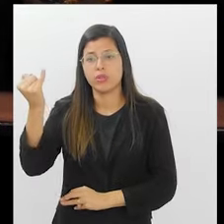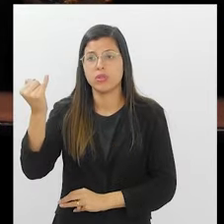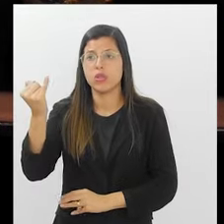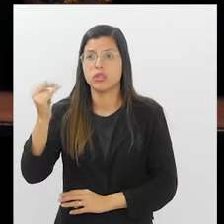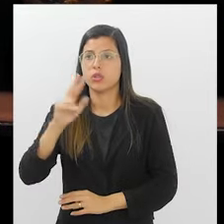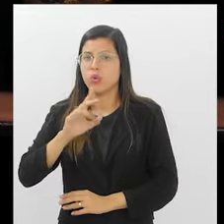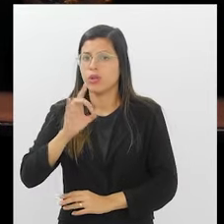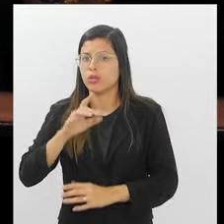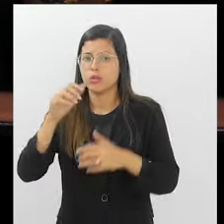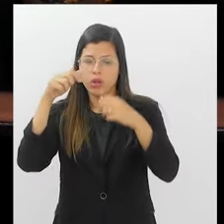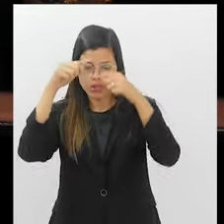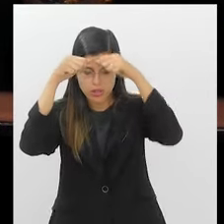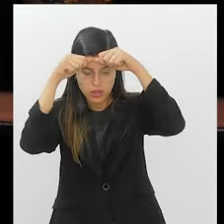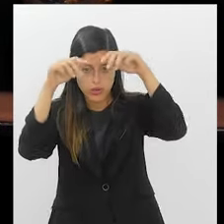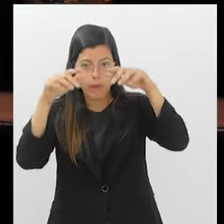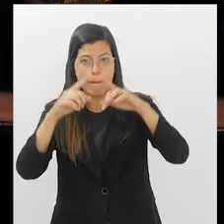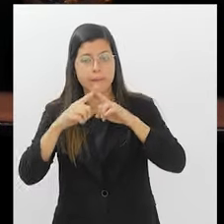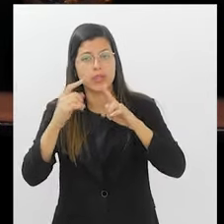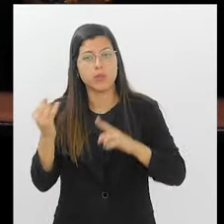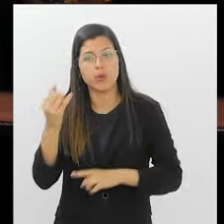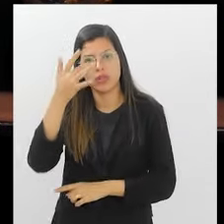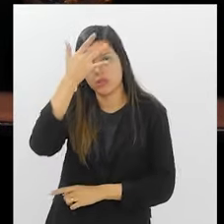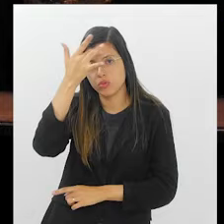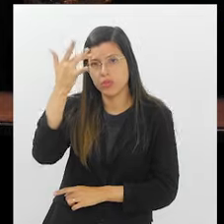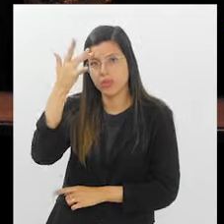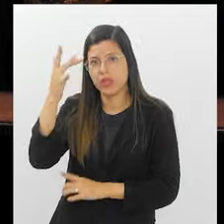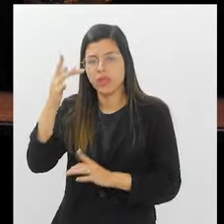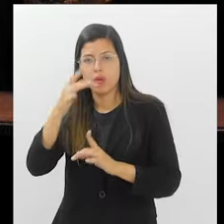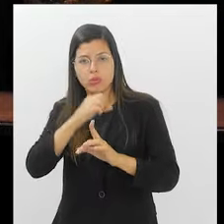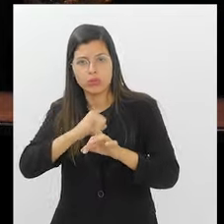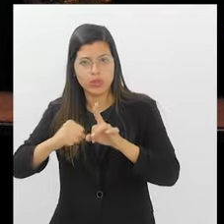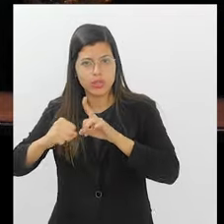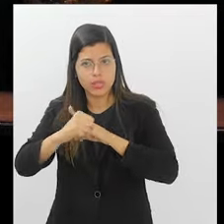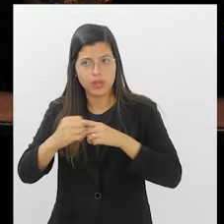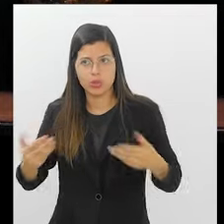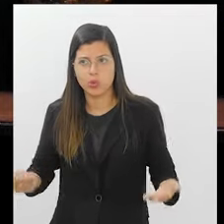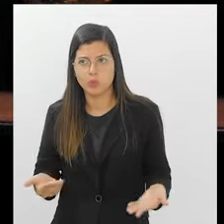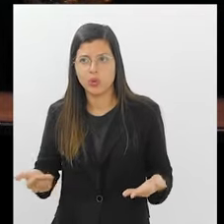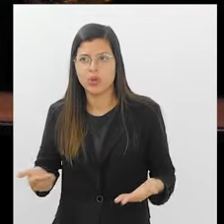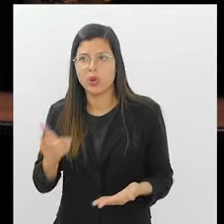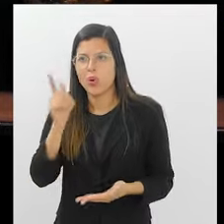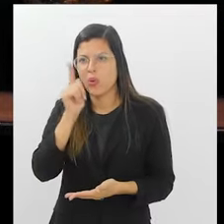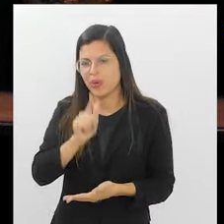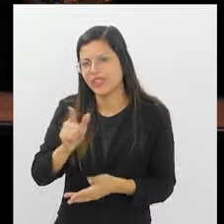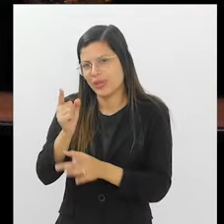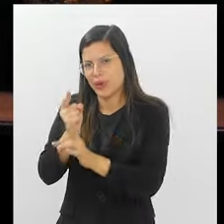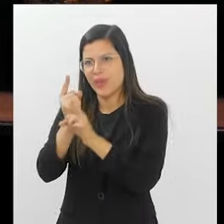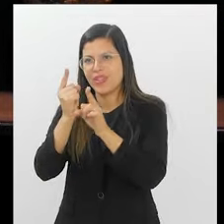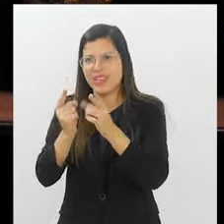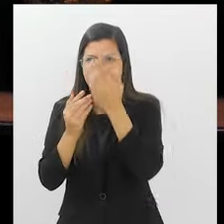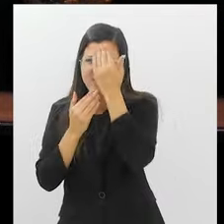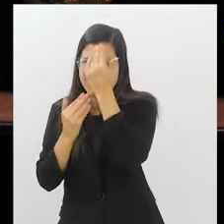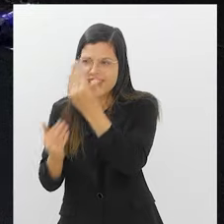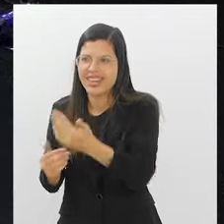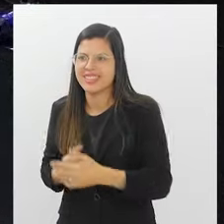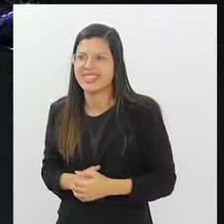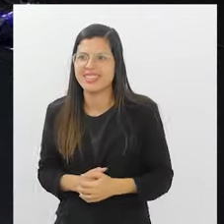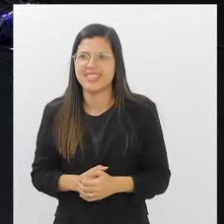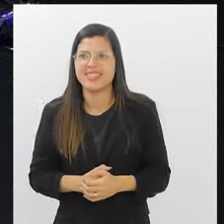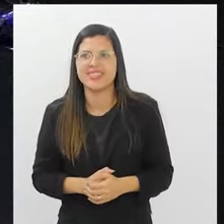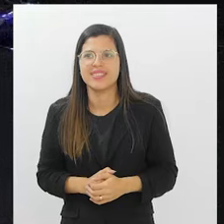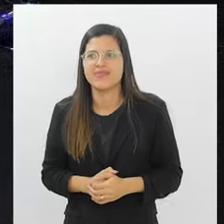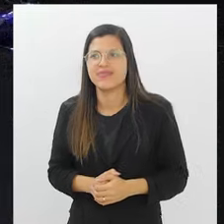não só relacionada à TEA, mas a importância da saúde mental na sociedade hoje, vocês vão conseguir localizar. Muito obrigada, tá?